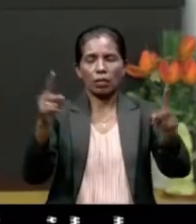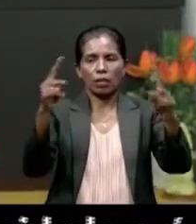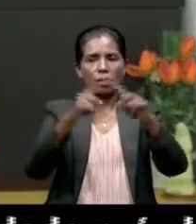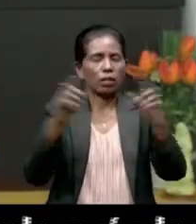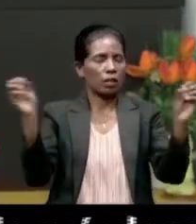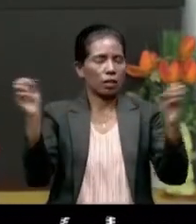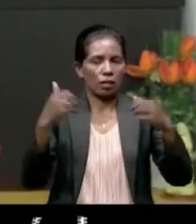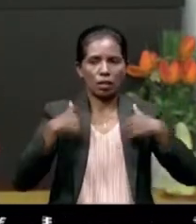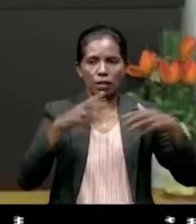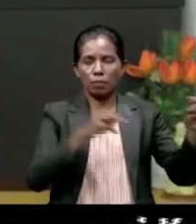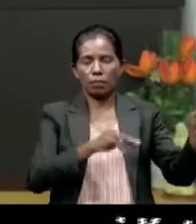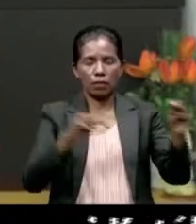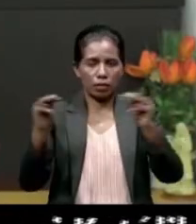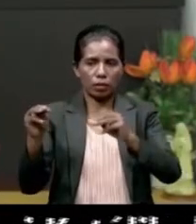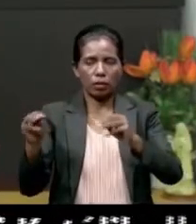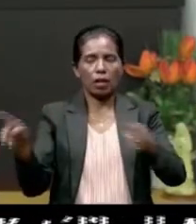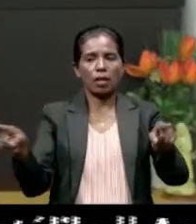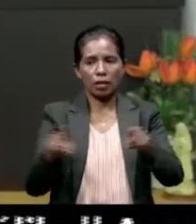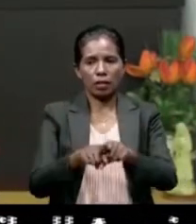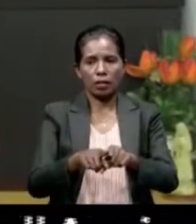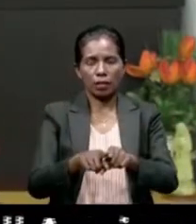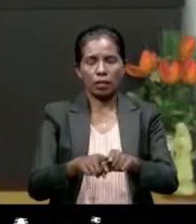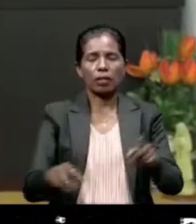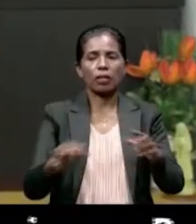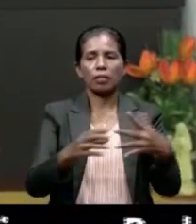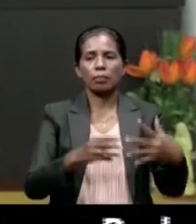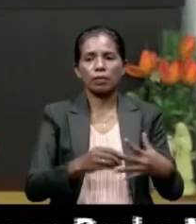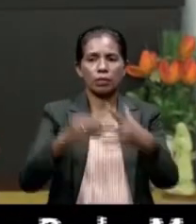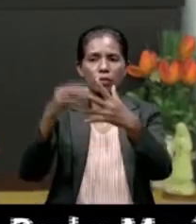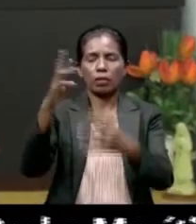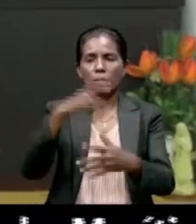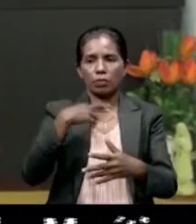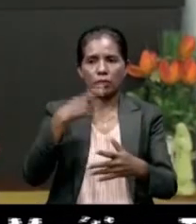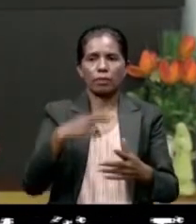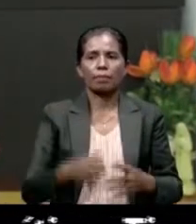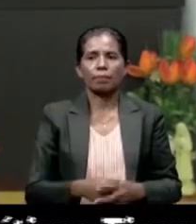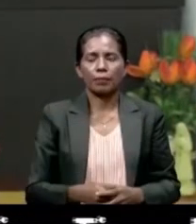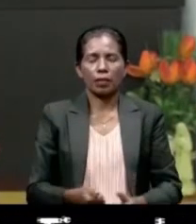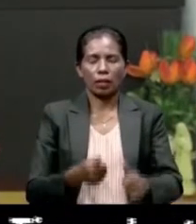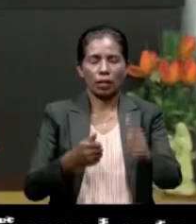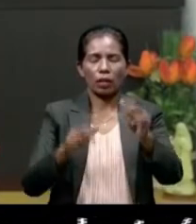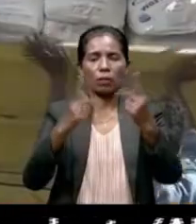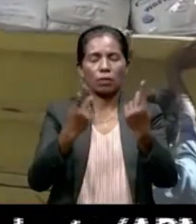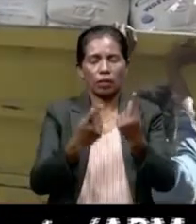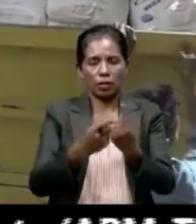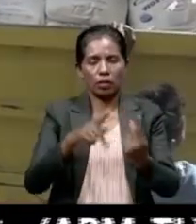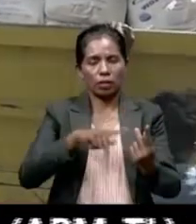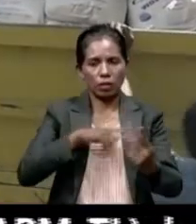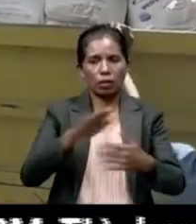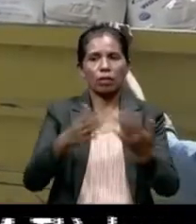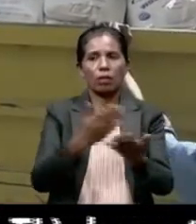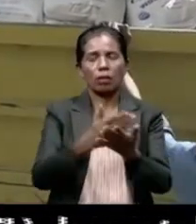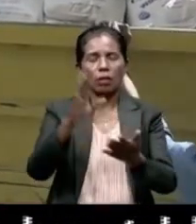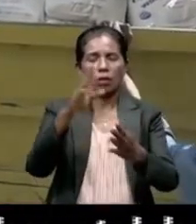ia mudança ba preço preço normal ela liu ba fos ni hatur empresa local sira ne bem ma sosa fos e